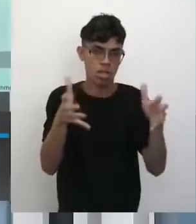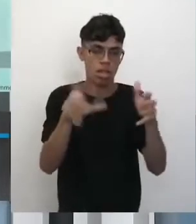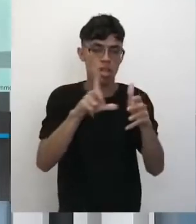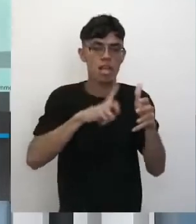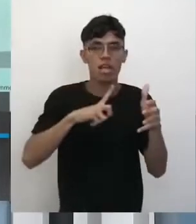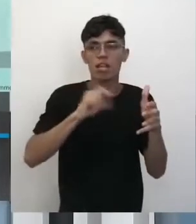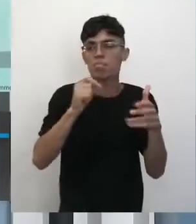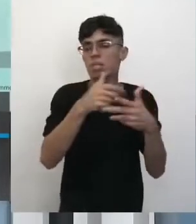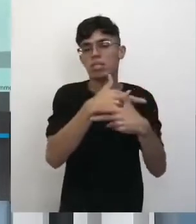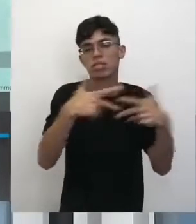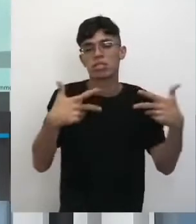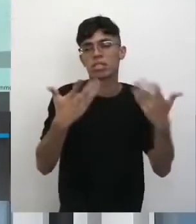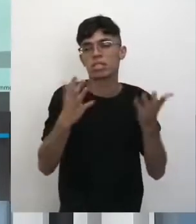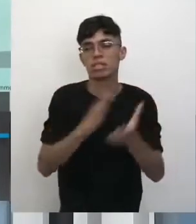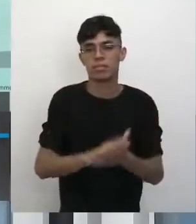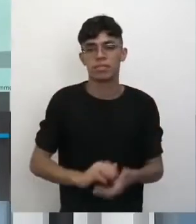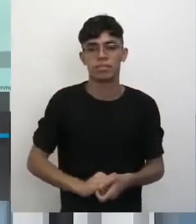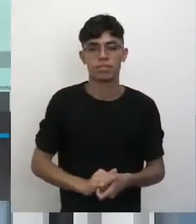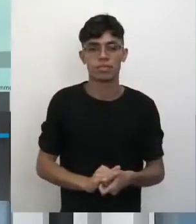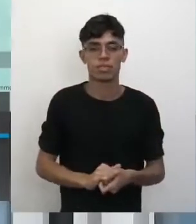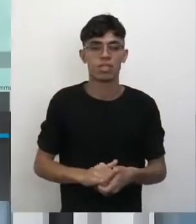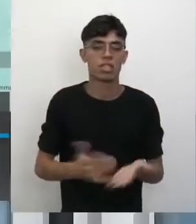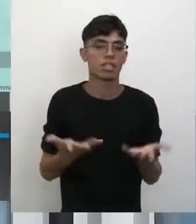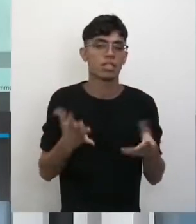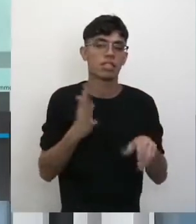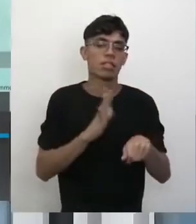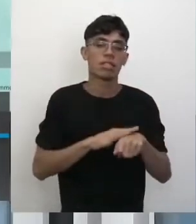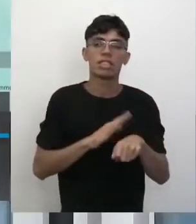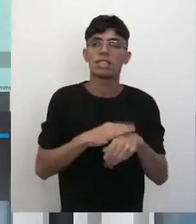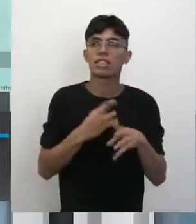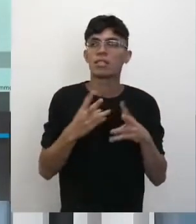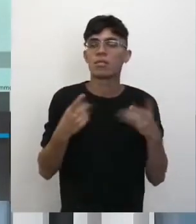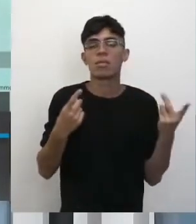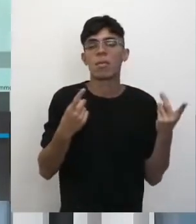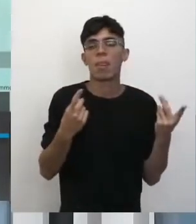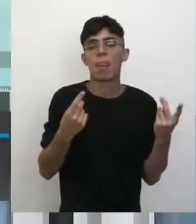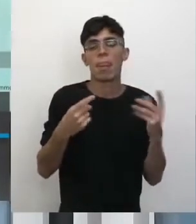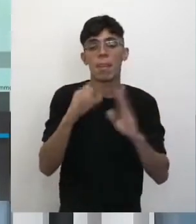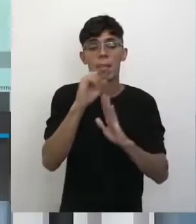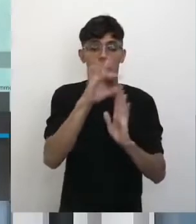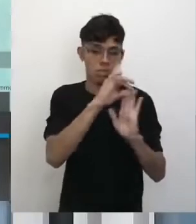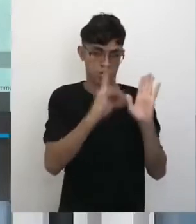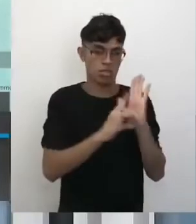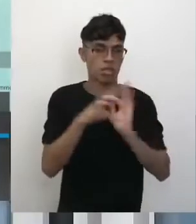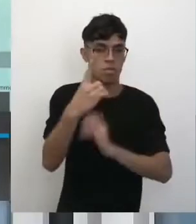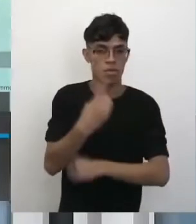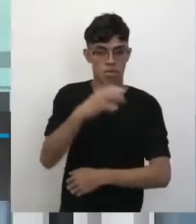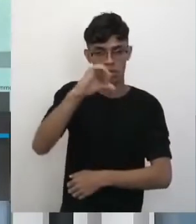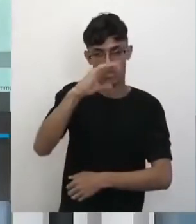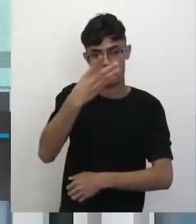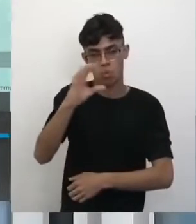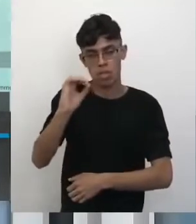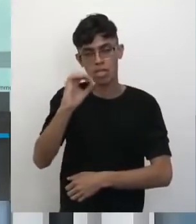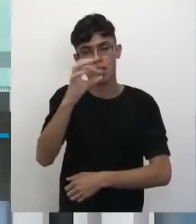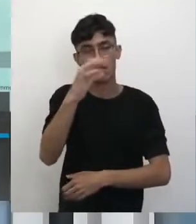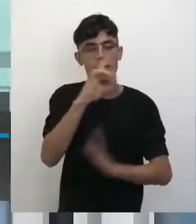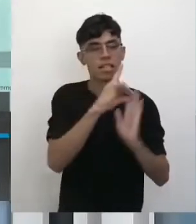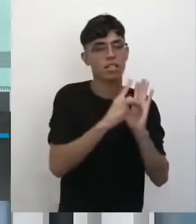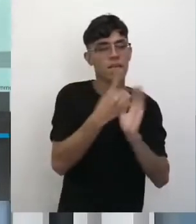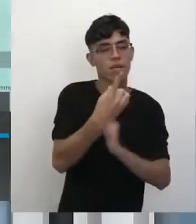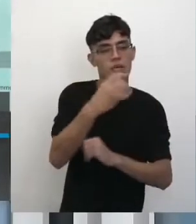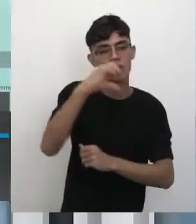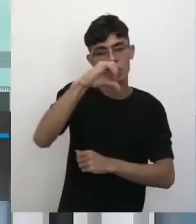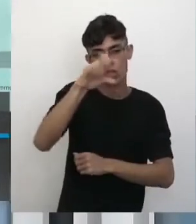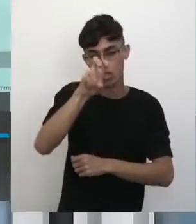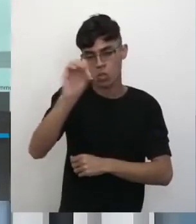tem fatores locacionais que fazem com que, né, a partir lá da década de 1940, 1950,